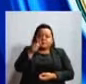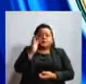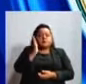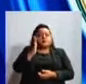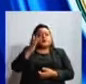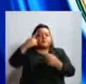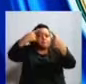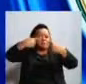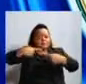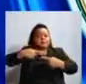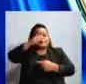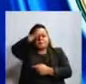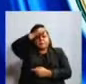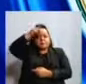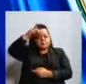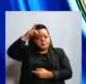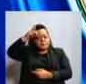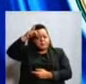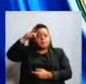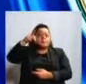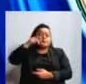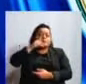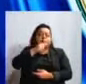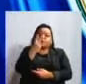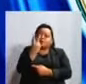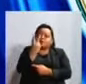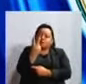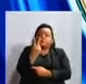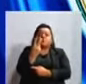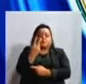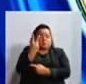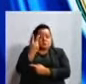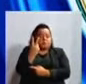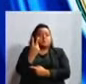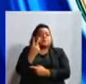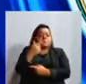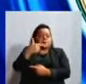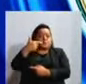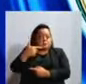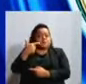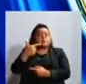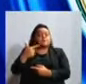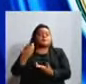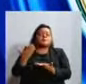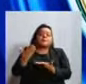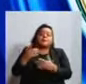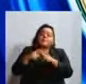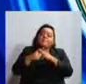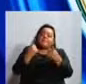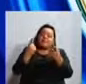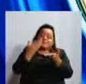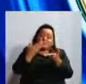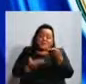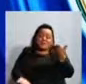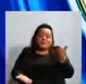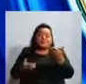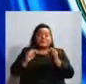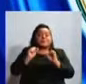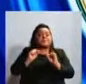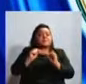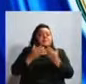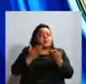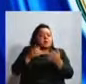a Prefeitura de Porto Velho duas vezes, nas duas vezes foi para o segundo turno, até com certa vantagem, mas acabou perdendo. O senhor